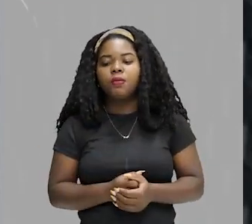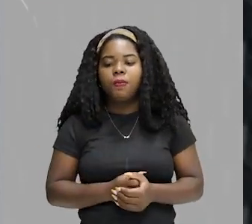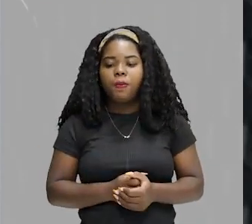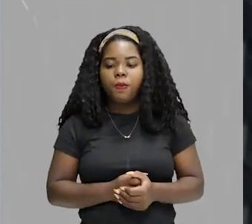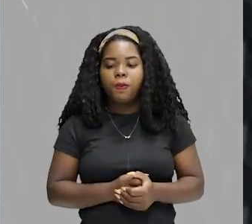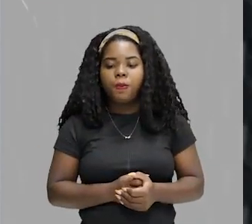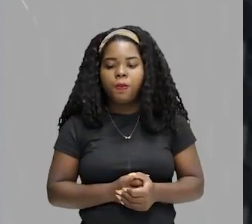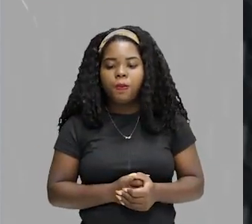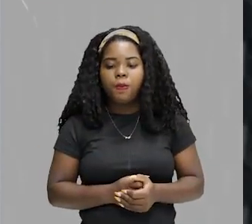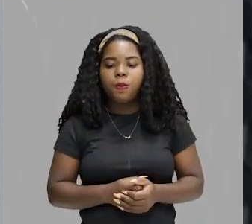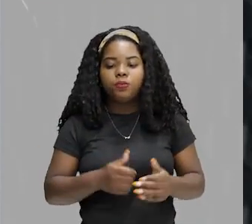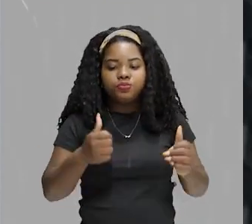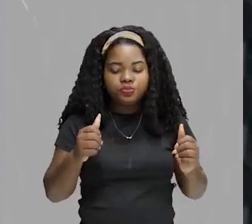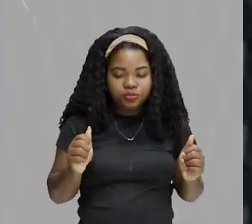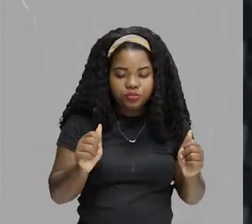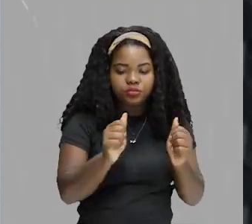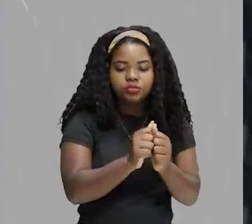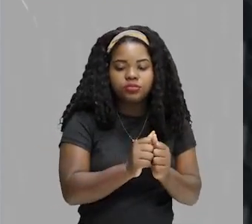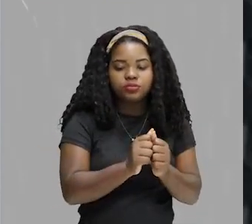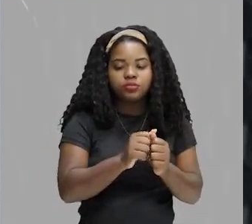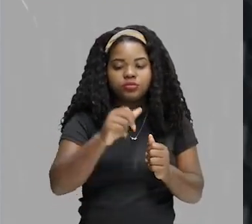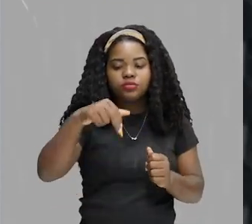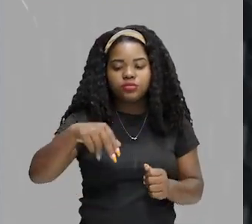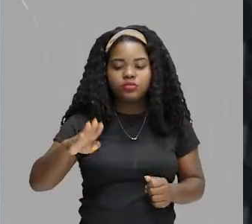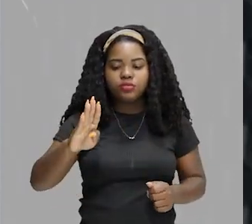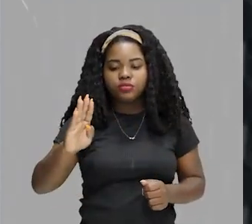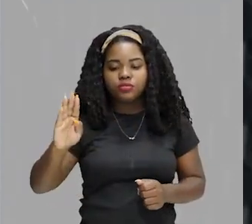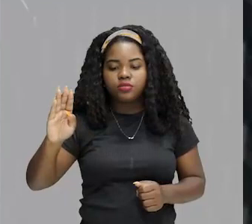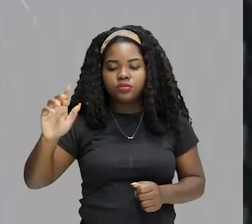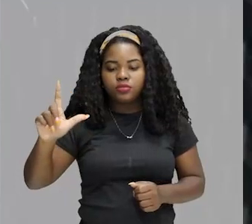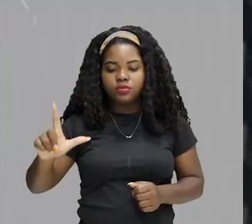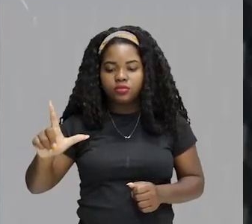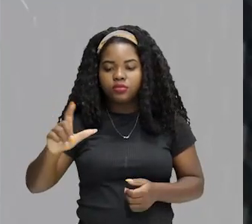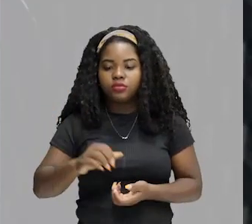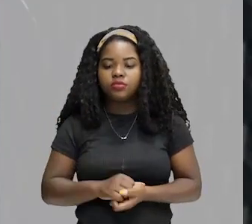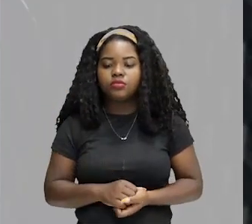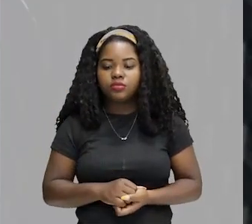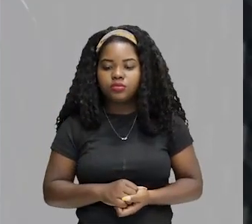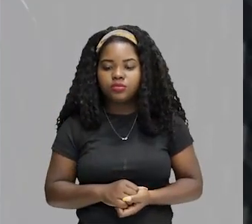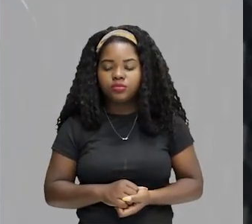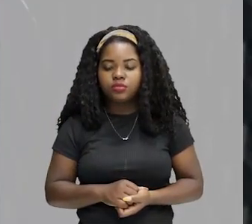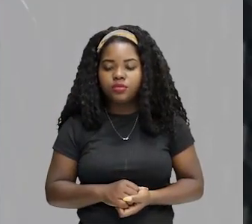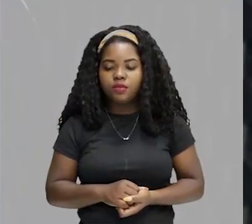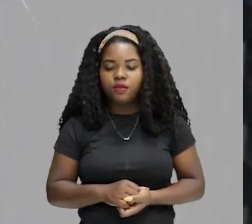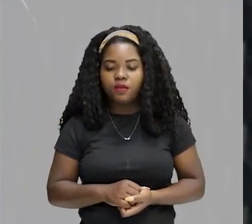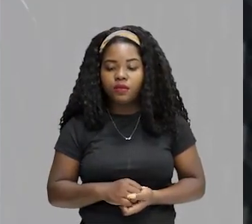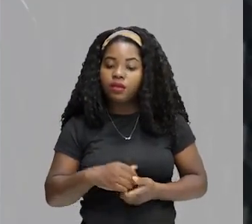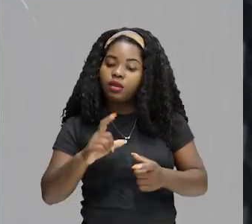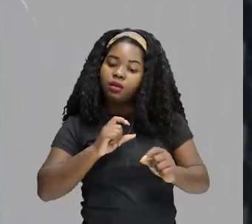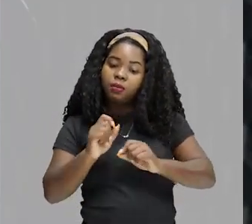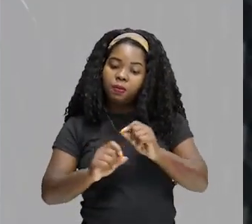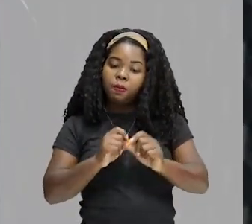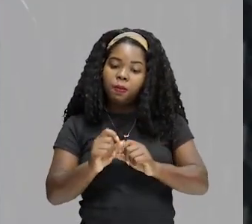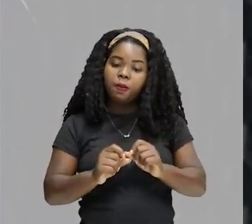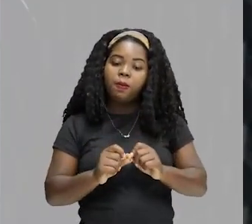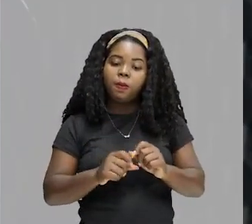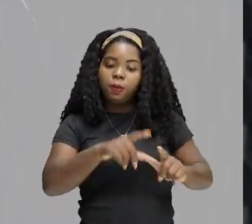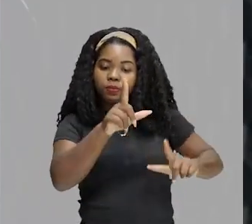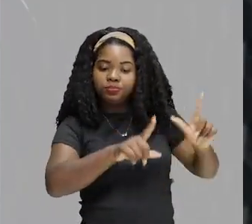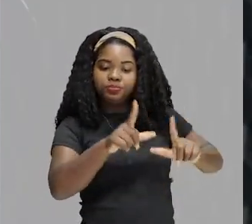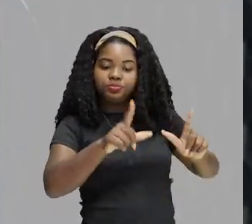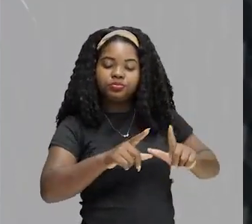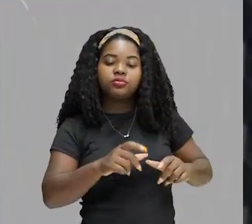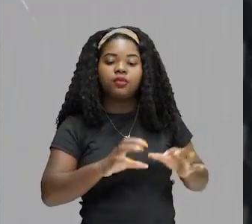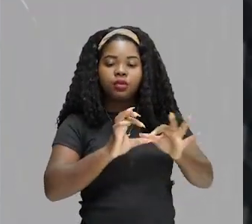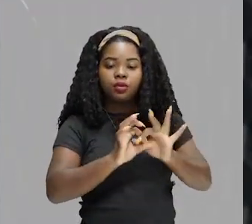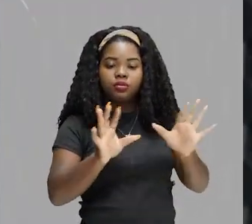fato, essa parceria tem alavancado a prática dessa modalidade aqui no Brasil. Temos aí canais abertos,